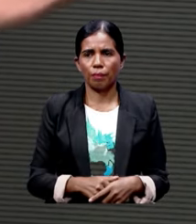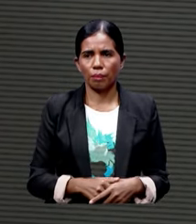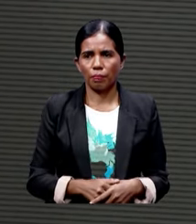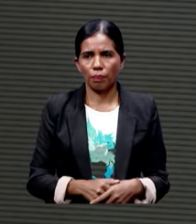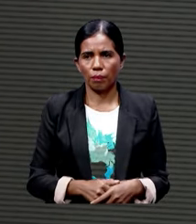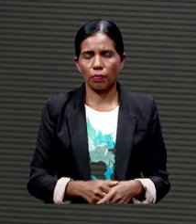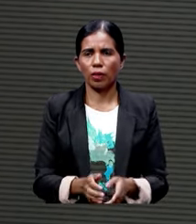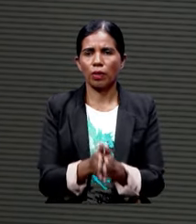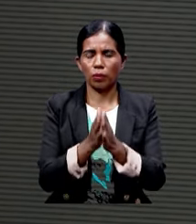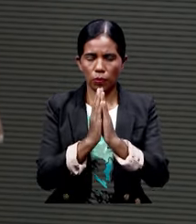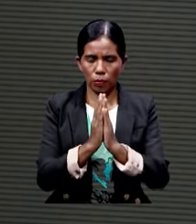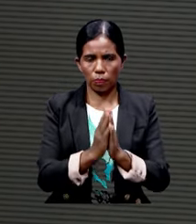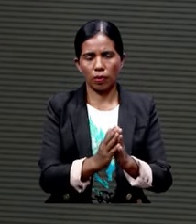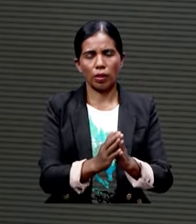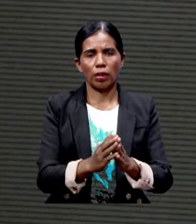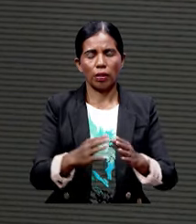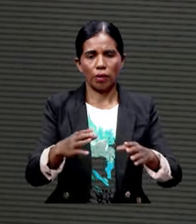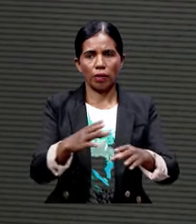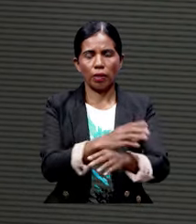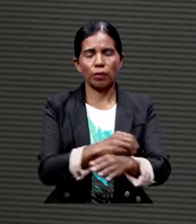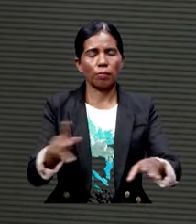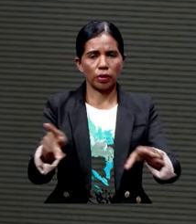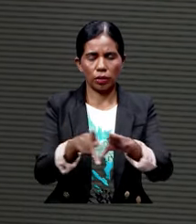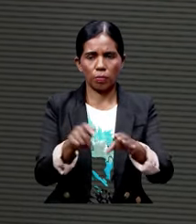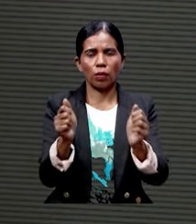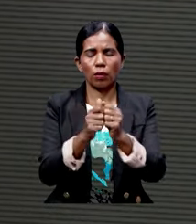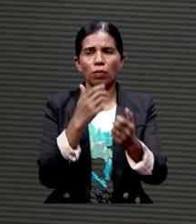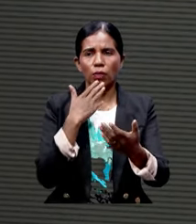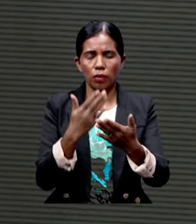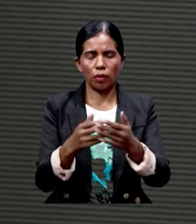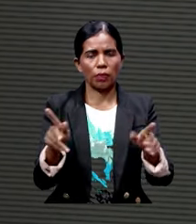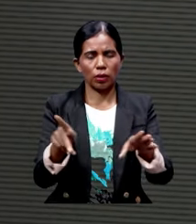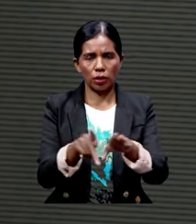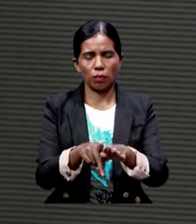O sujeito de Bocida, que participa o dia, participa o Ulu.